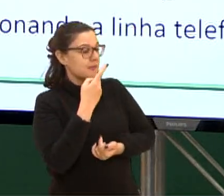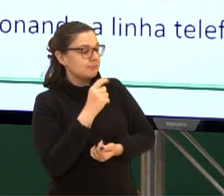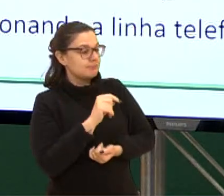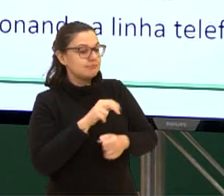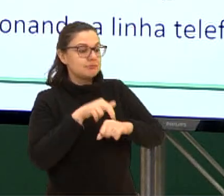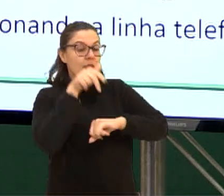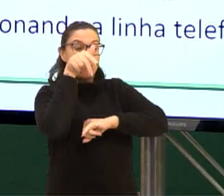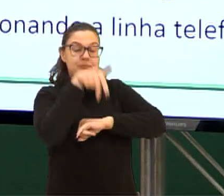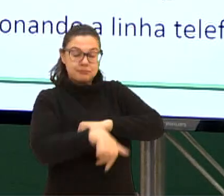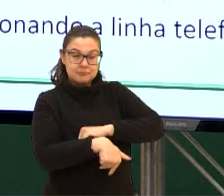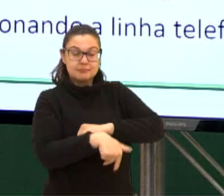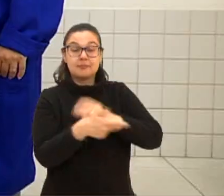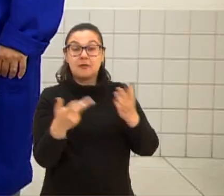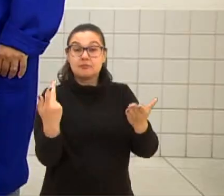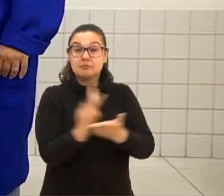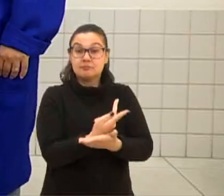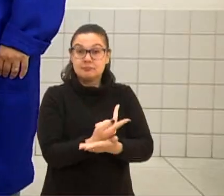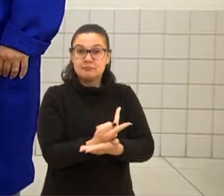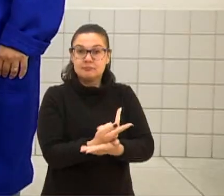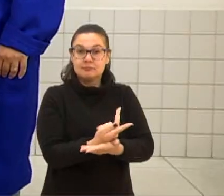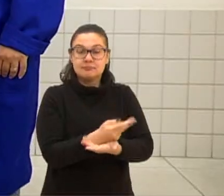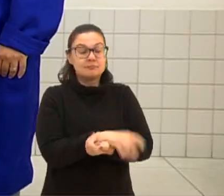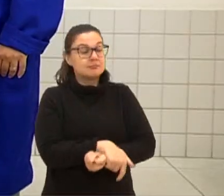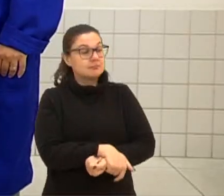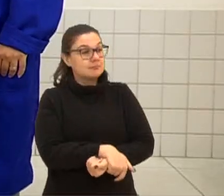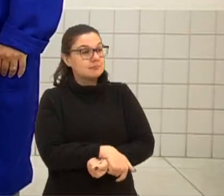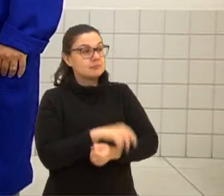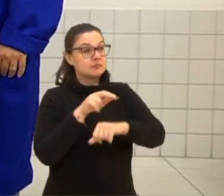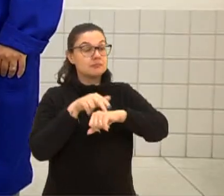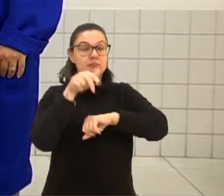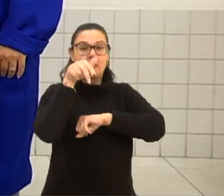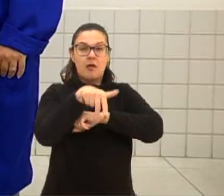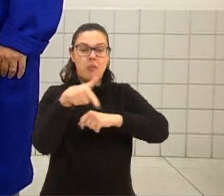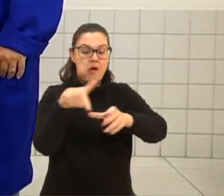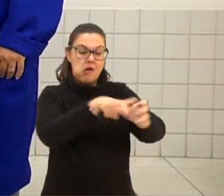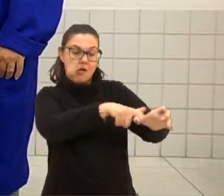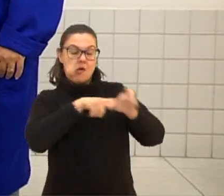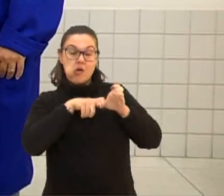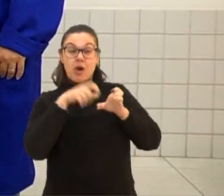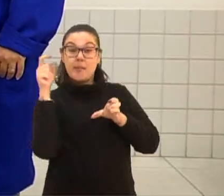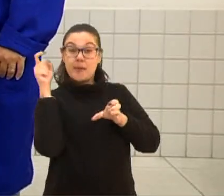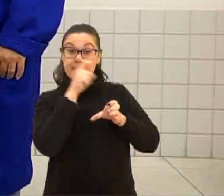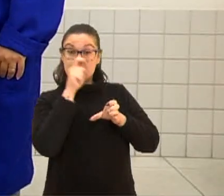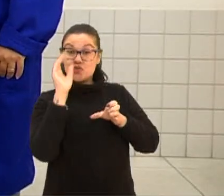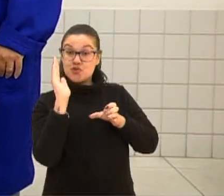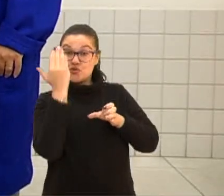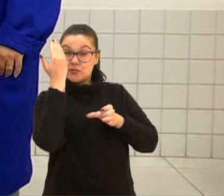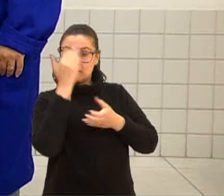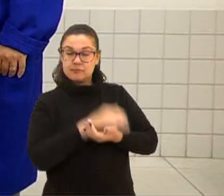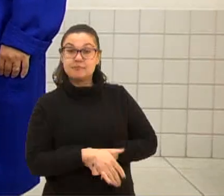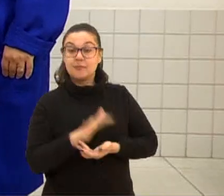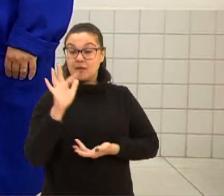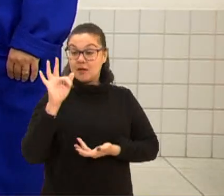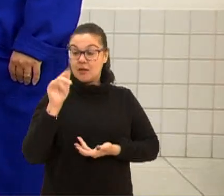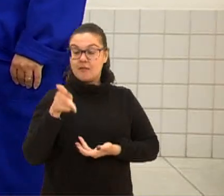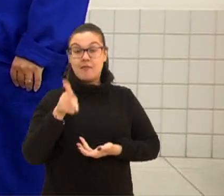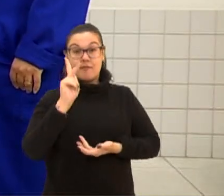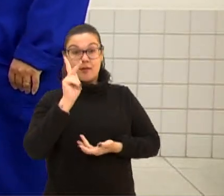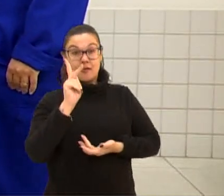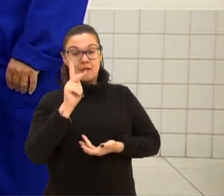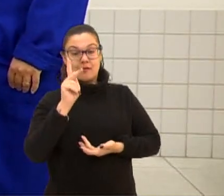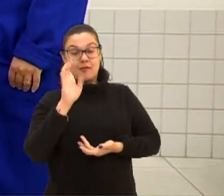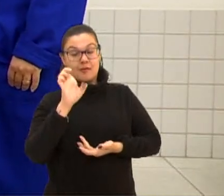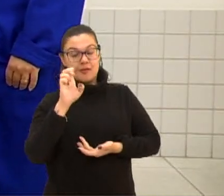caindo no bait, como vocês adolescentes falam, caem no bait. Acabam sendo ganchados por uma notícia falsa, Sim. as fake news.